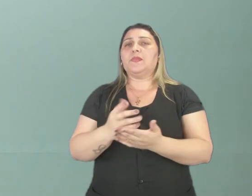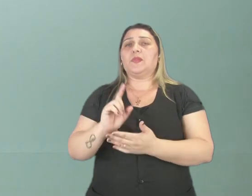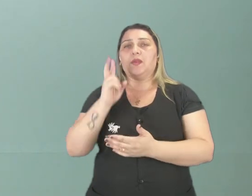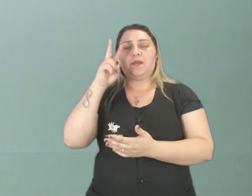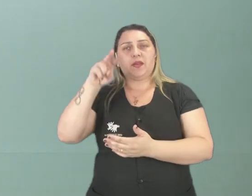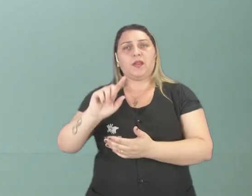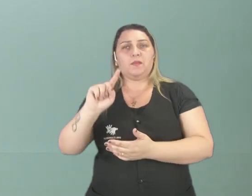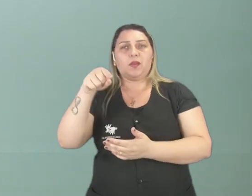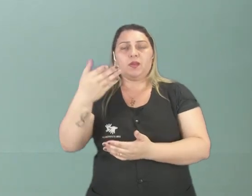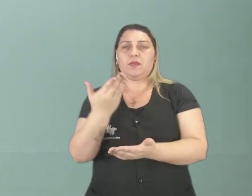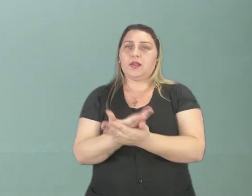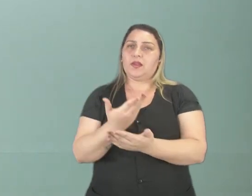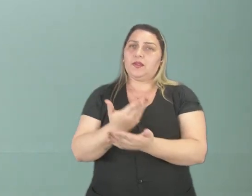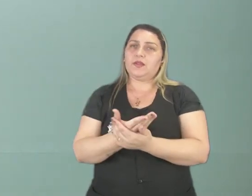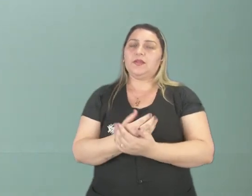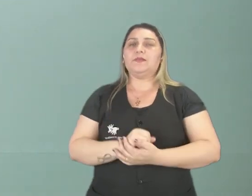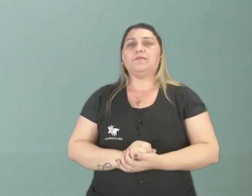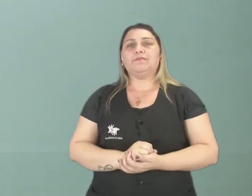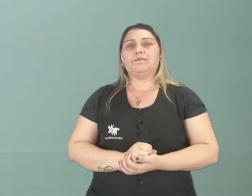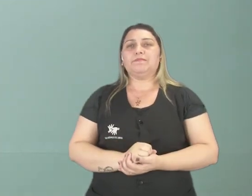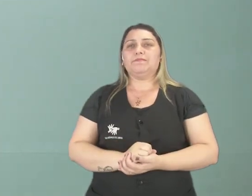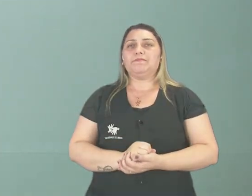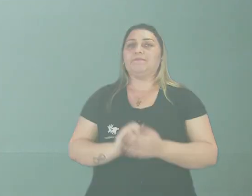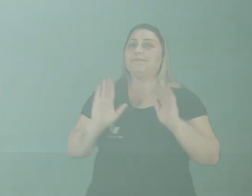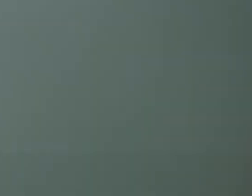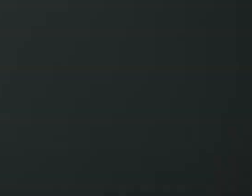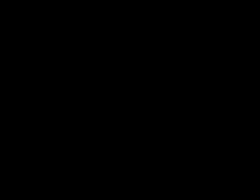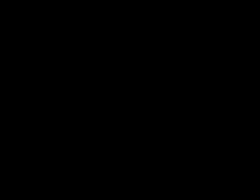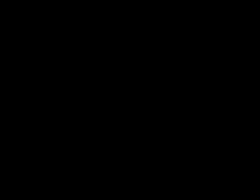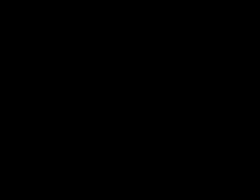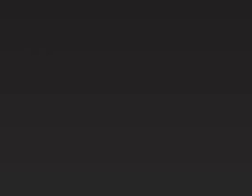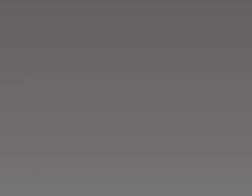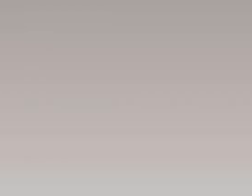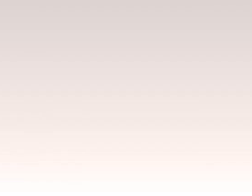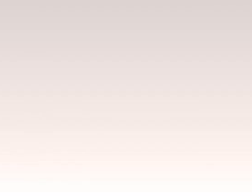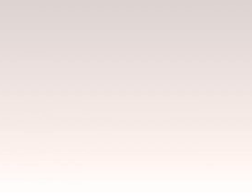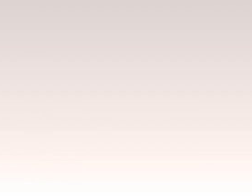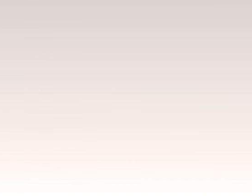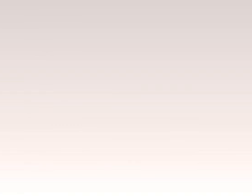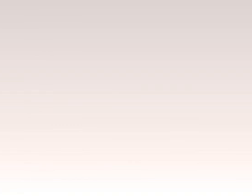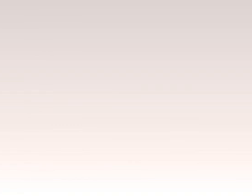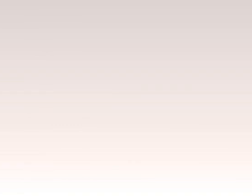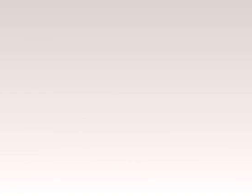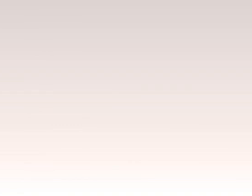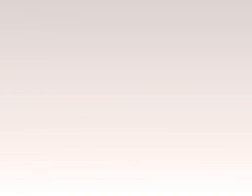a gente se vê na nossa próxima aula. Até!